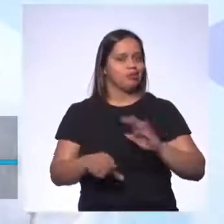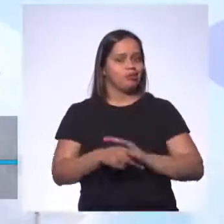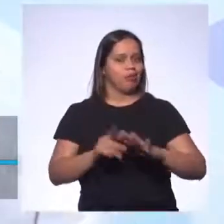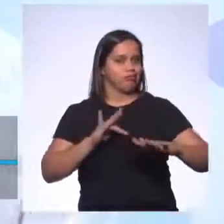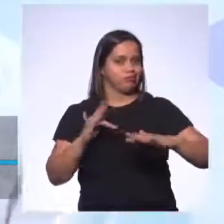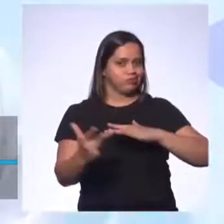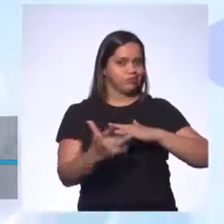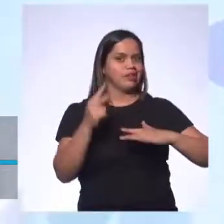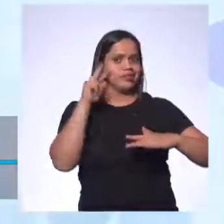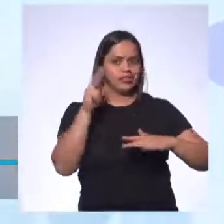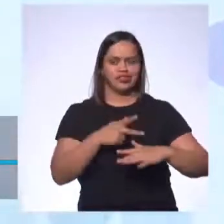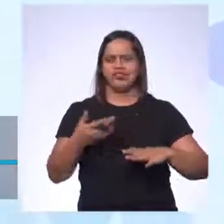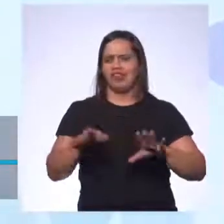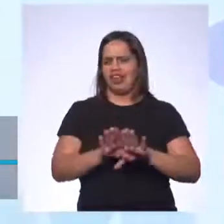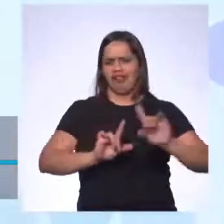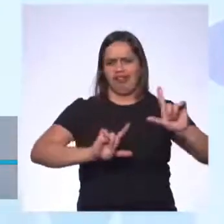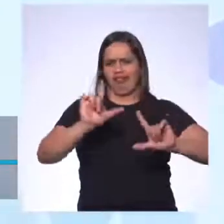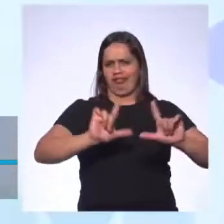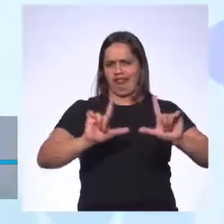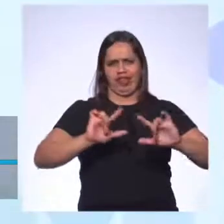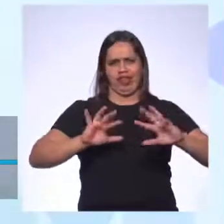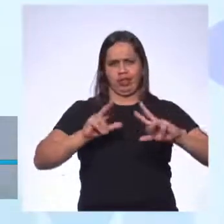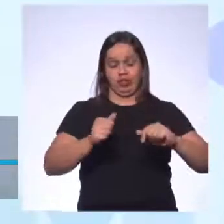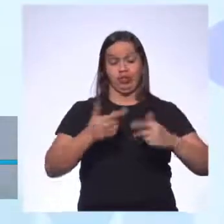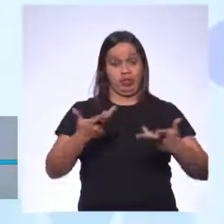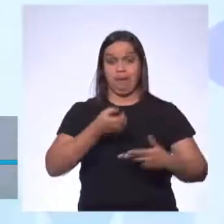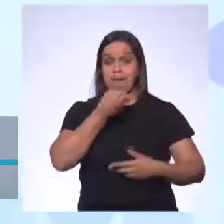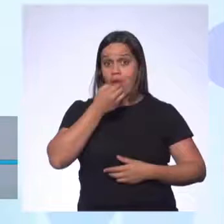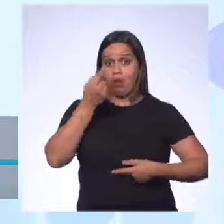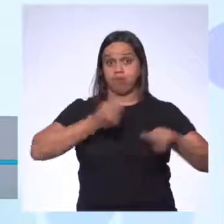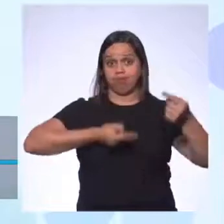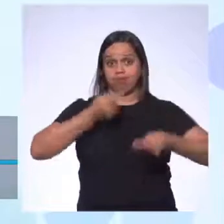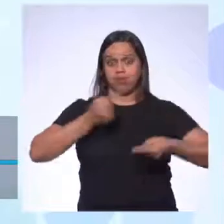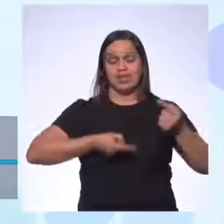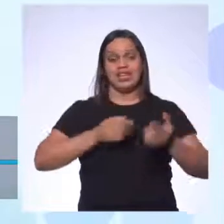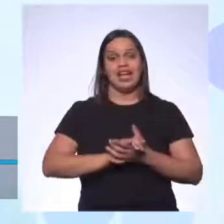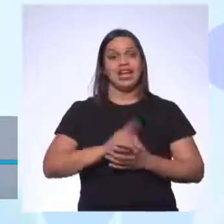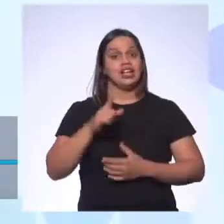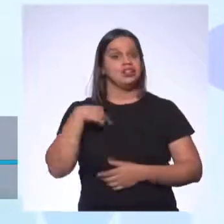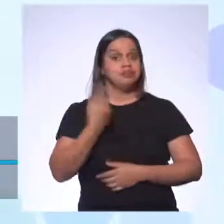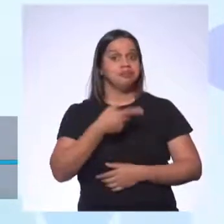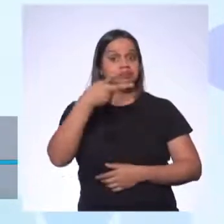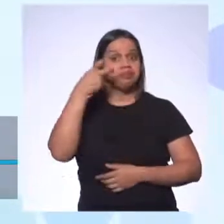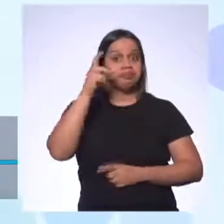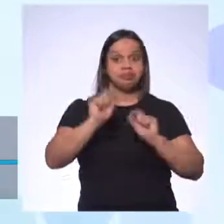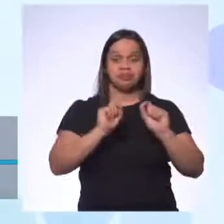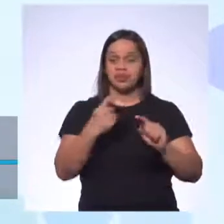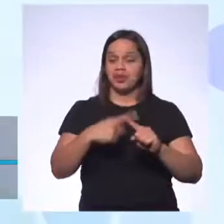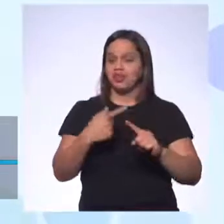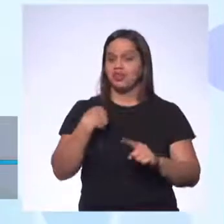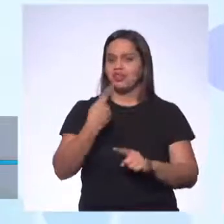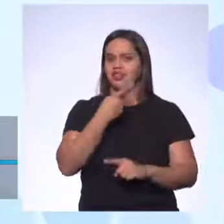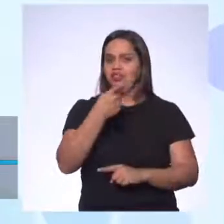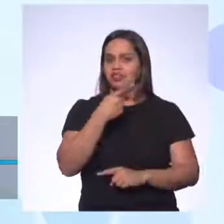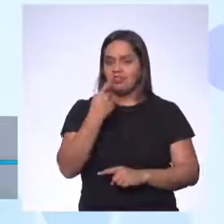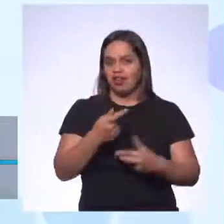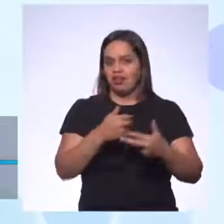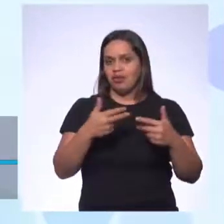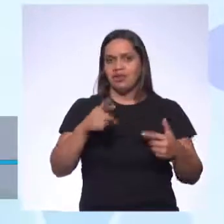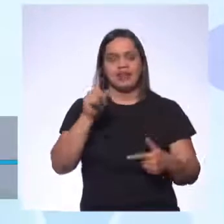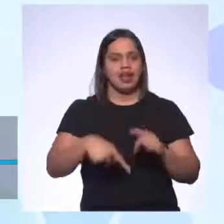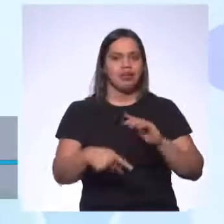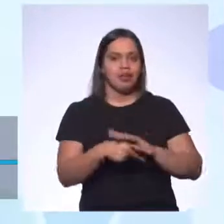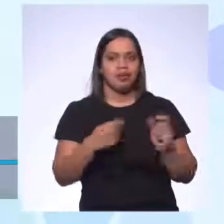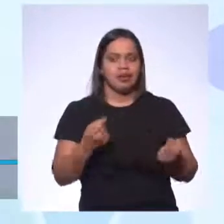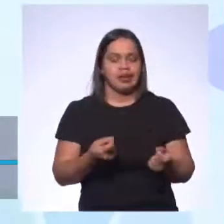muito isso, né? Então, eu acho que vale o debate, sabe? A gente perceber que, às vezes, a gente fala as coisas que acaba se tornando, né,